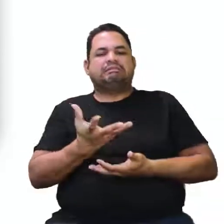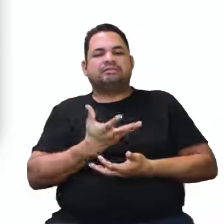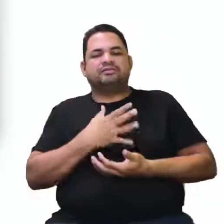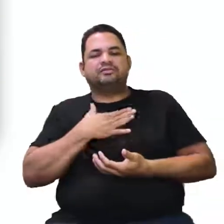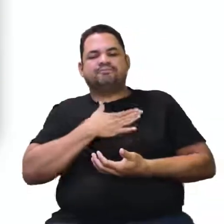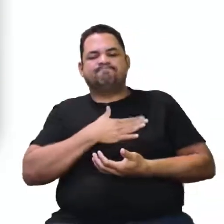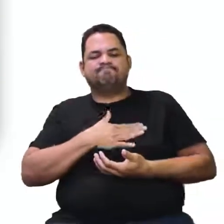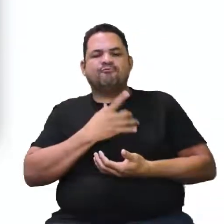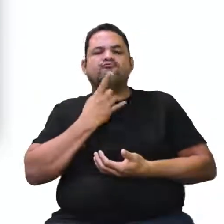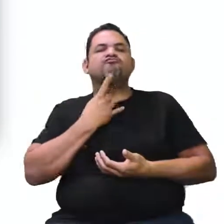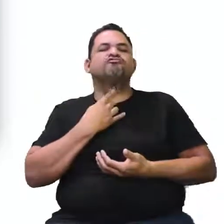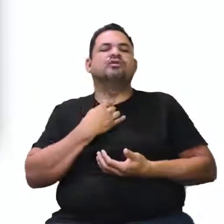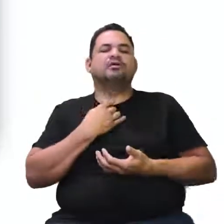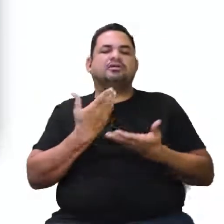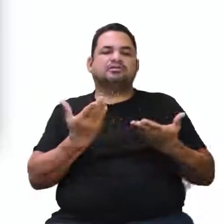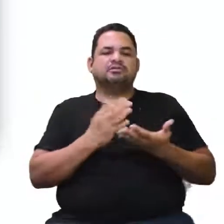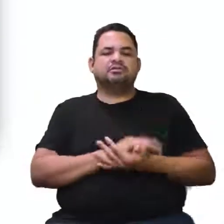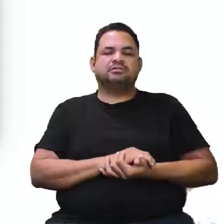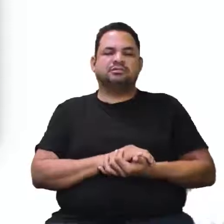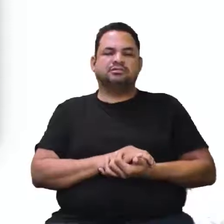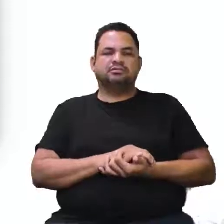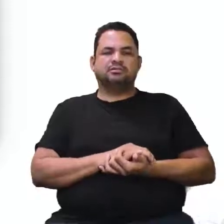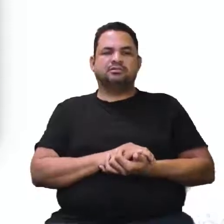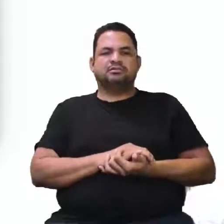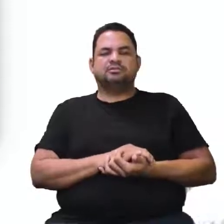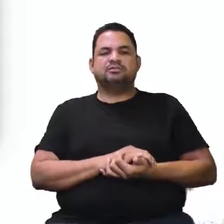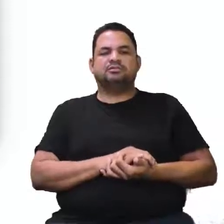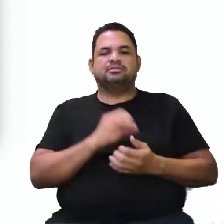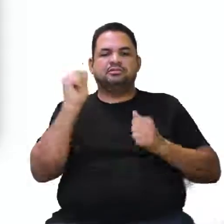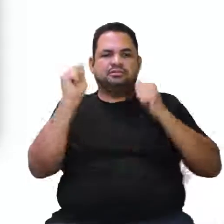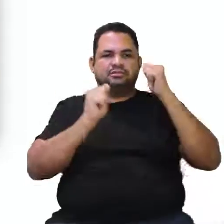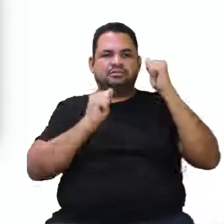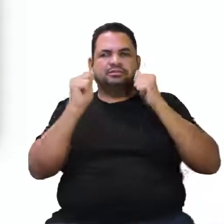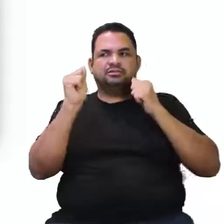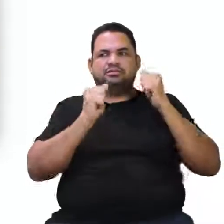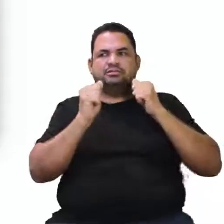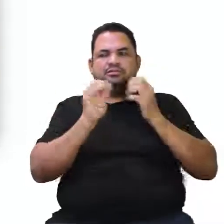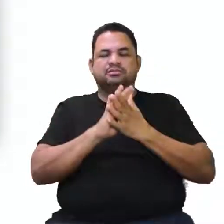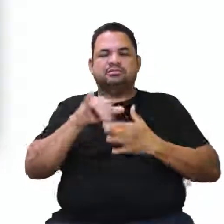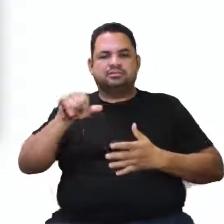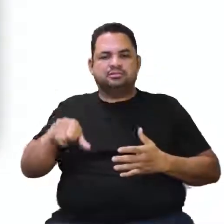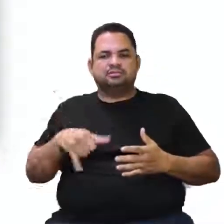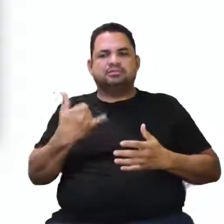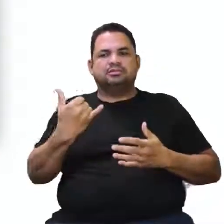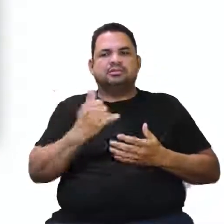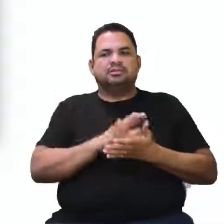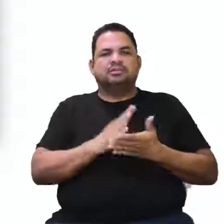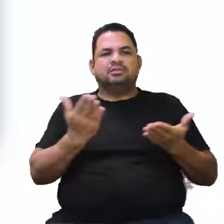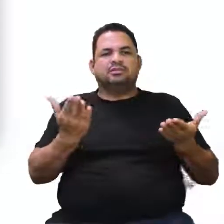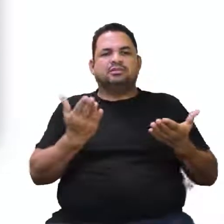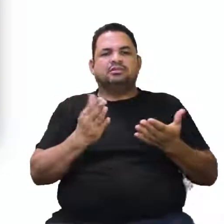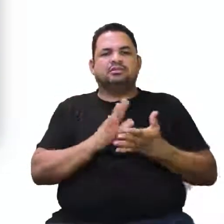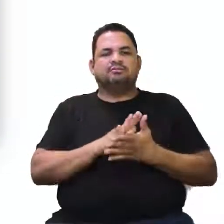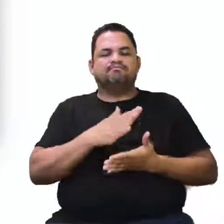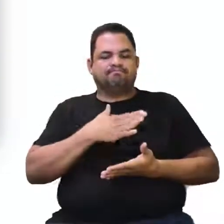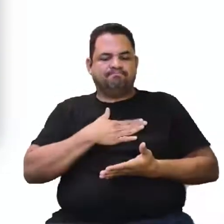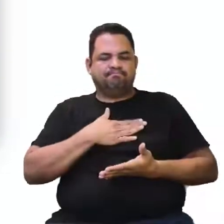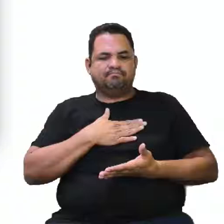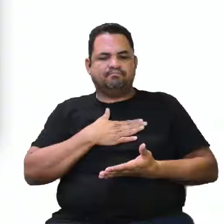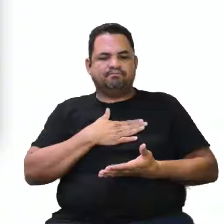anseios, né? Mas o que está por trás disso tudo, né? E essa indústria, ela se aproveita disso, dessas